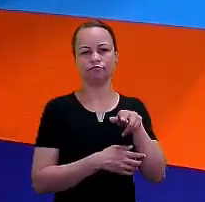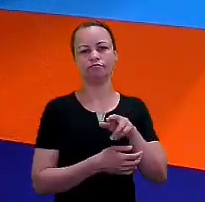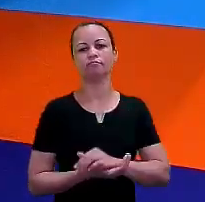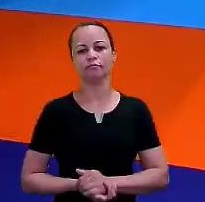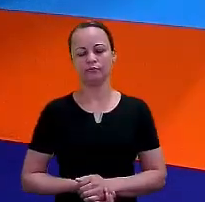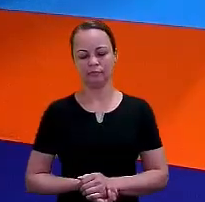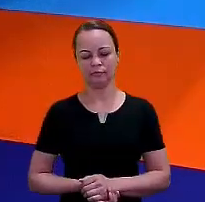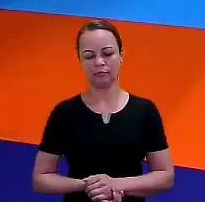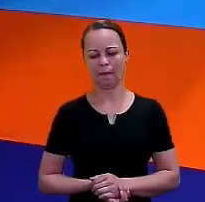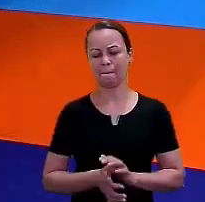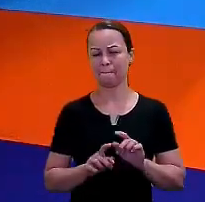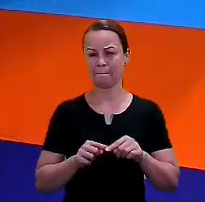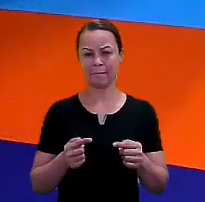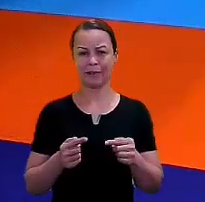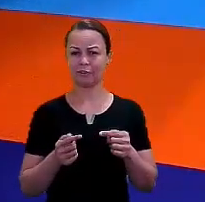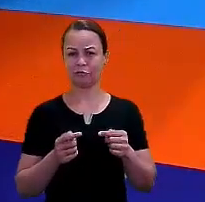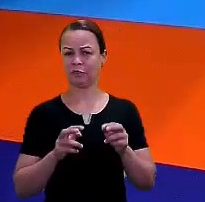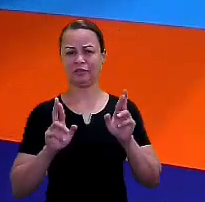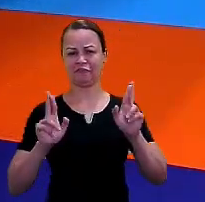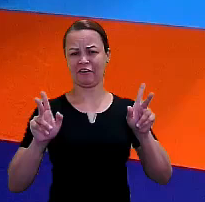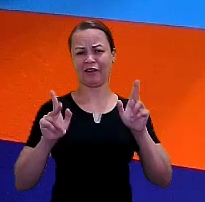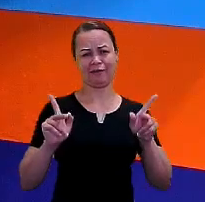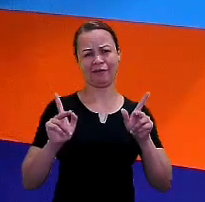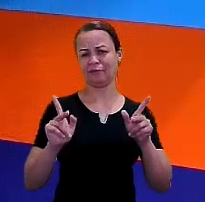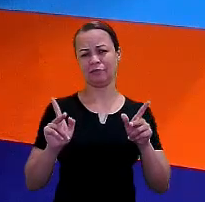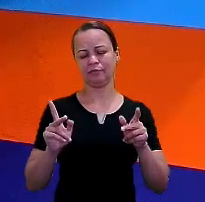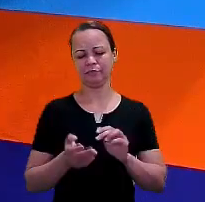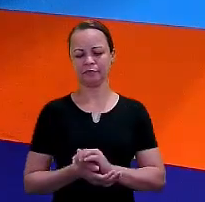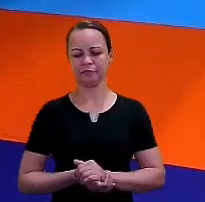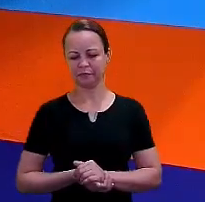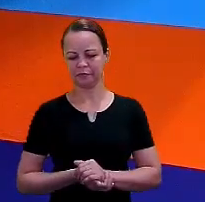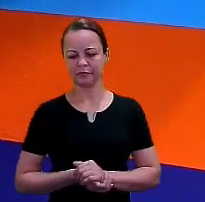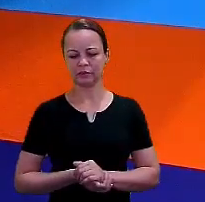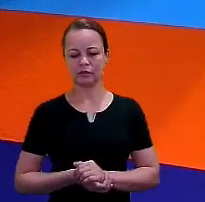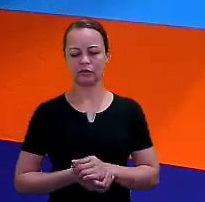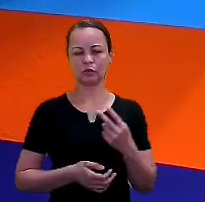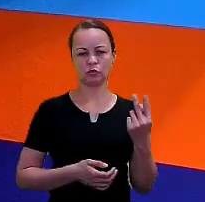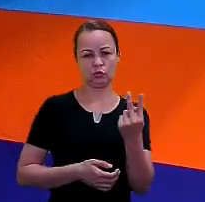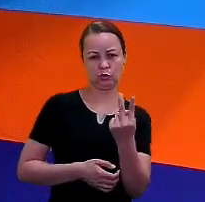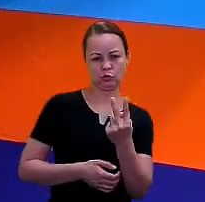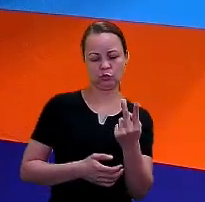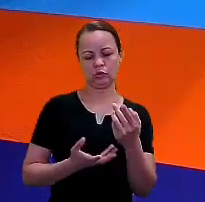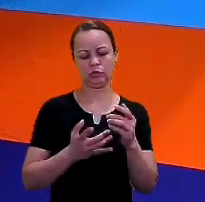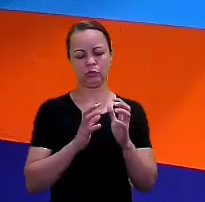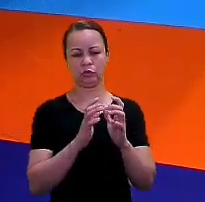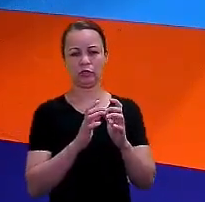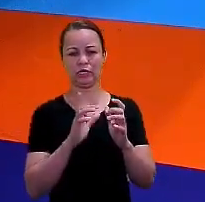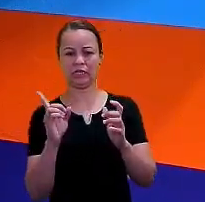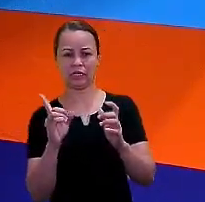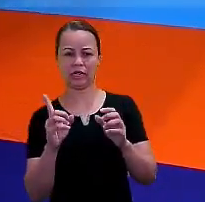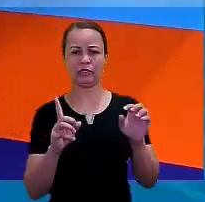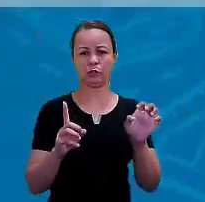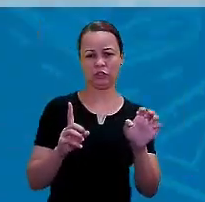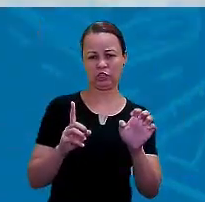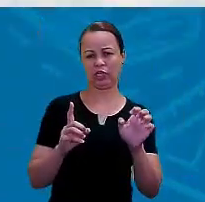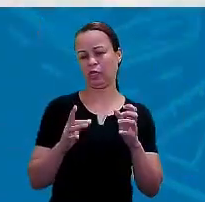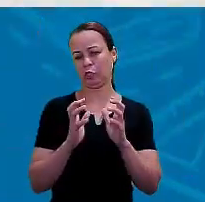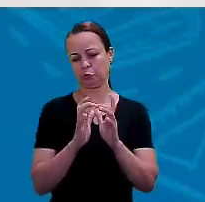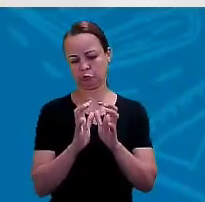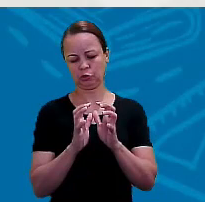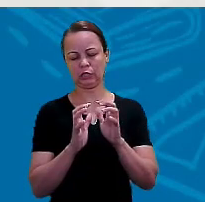que não tem nada a ver. E pode ver que está ao mesmo tempo ali sendo recrutado tanto o hemisfério direito quanto o hemisfério esquerdo do